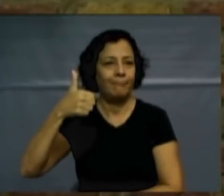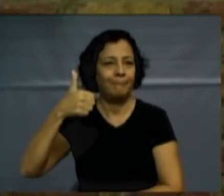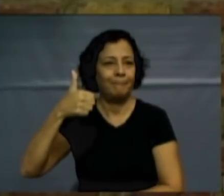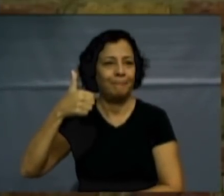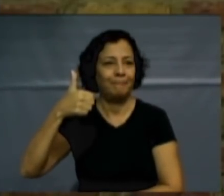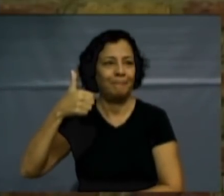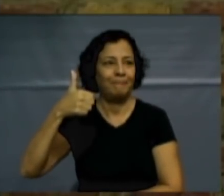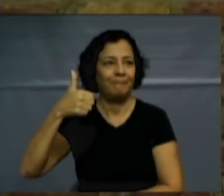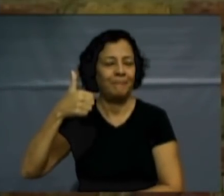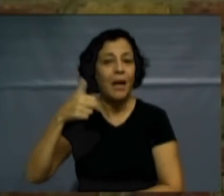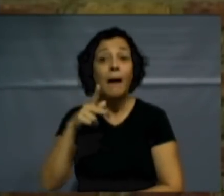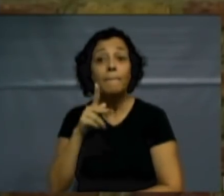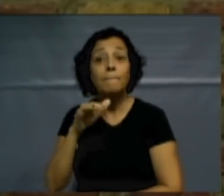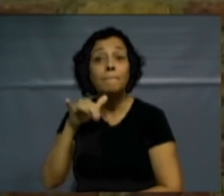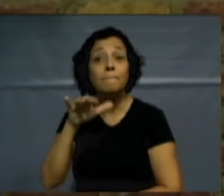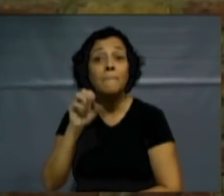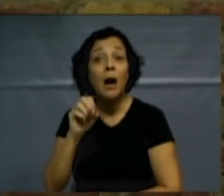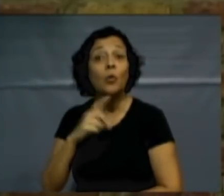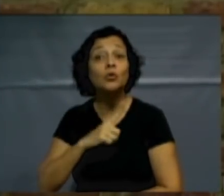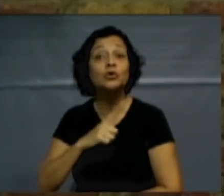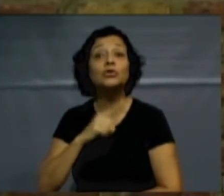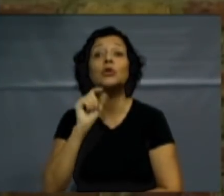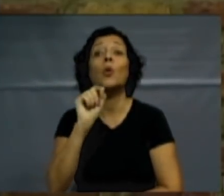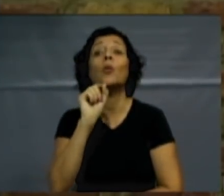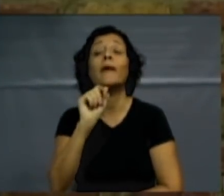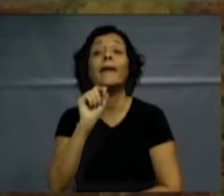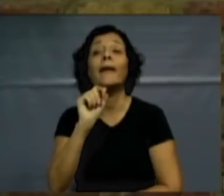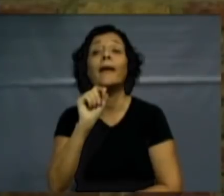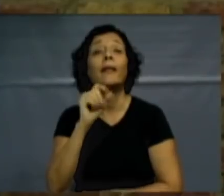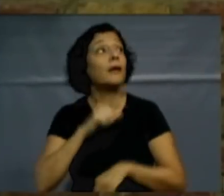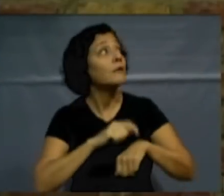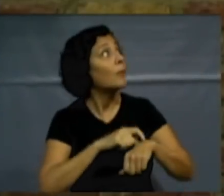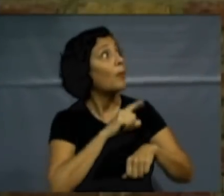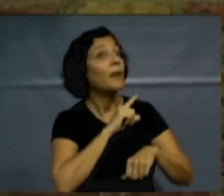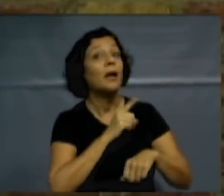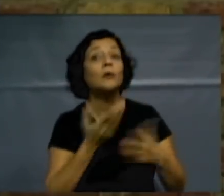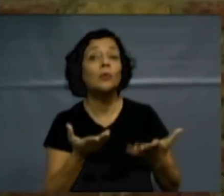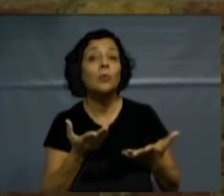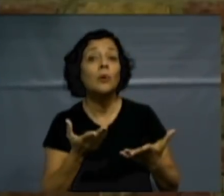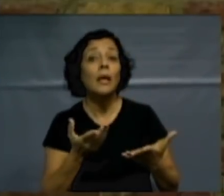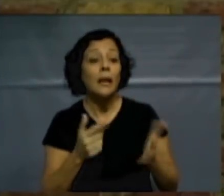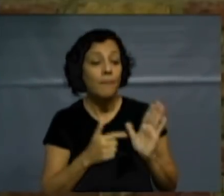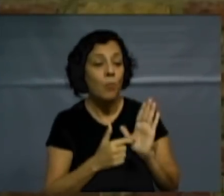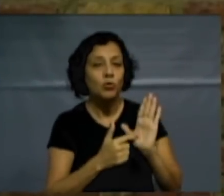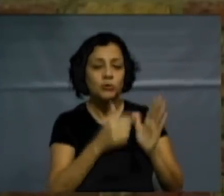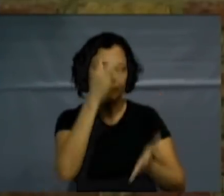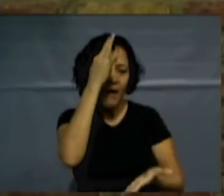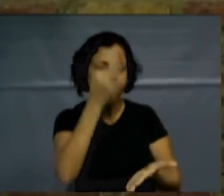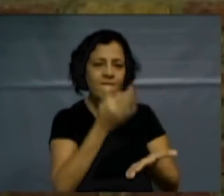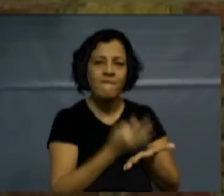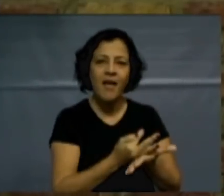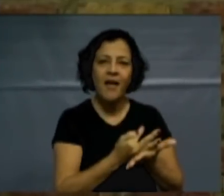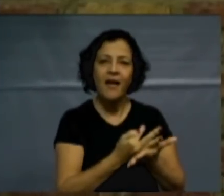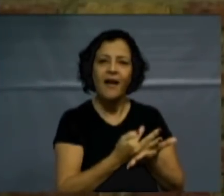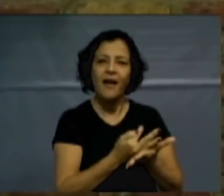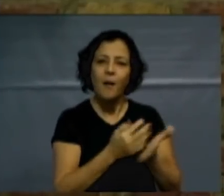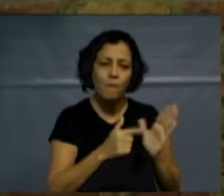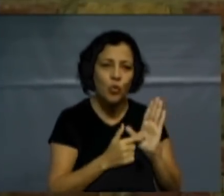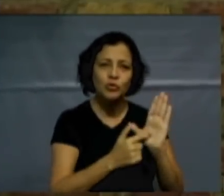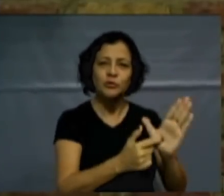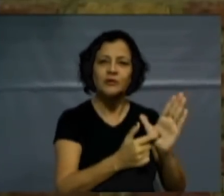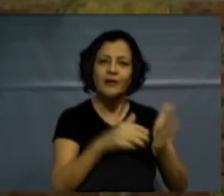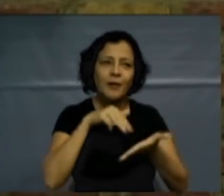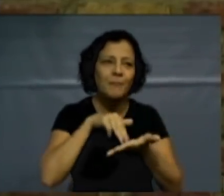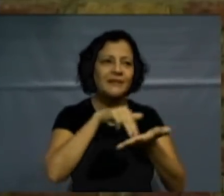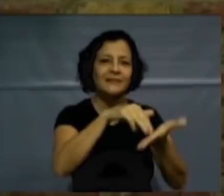E Paulo tinha o quê, gente? E estava lá com a sua fé, levando a boa nova. Vamos fazer um rápido paralelo